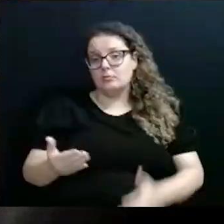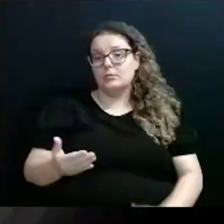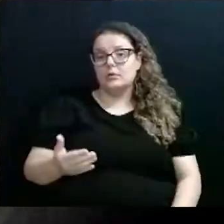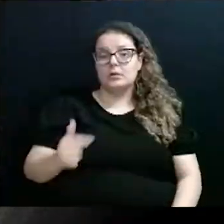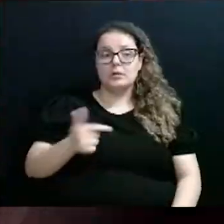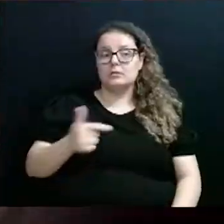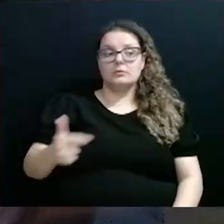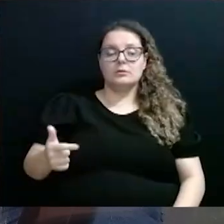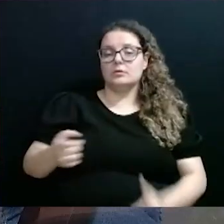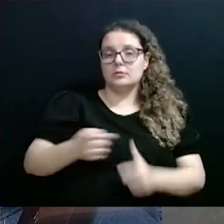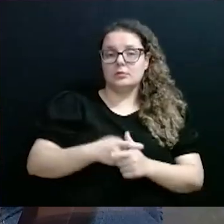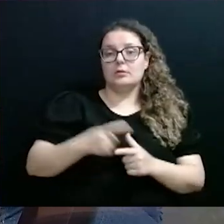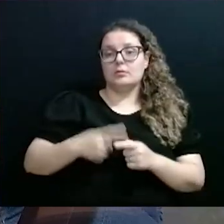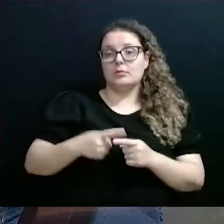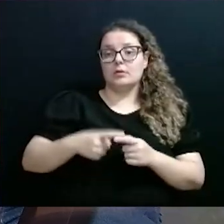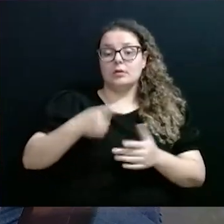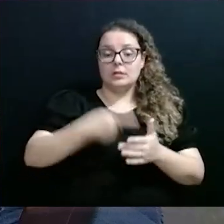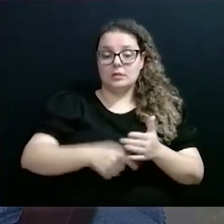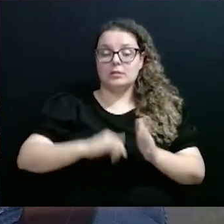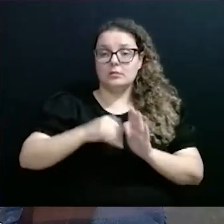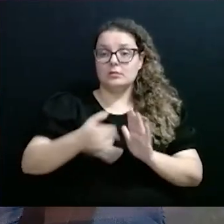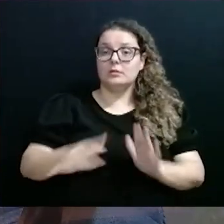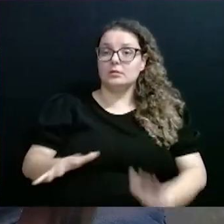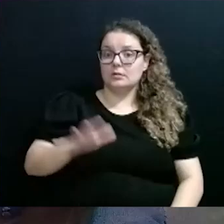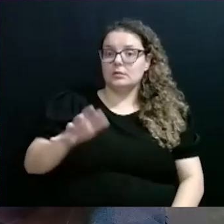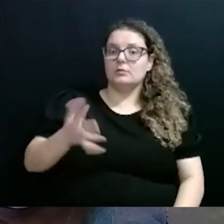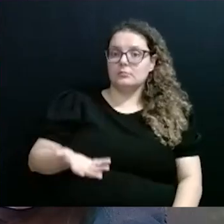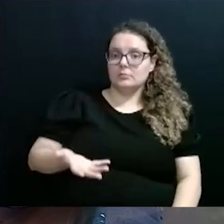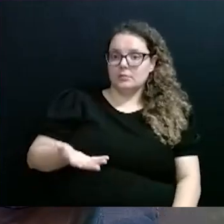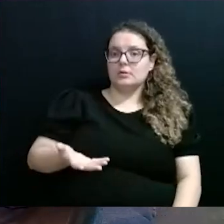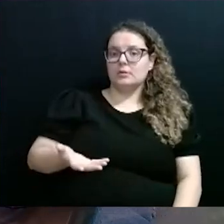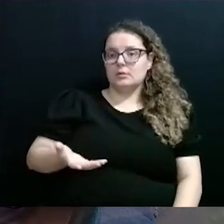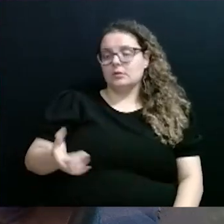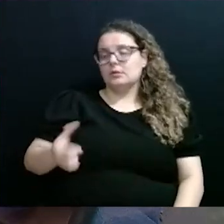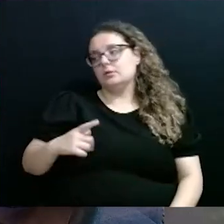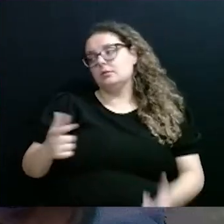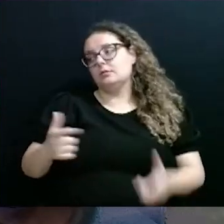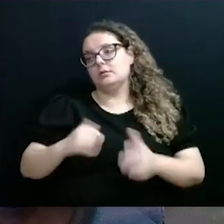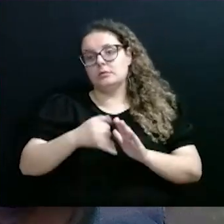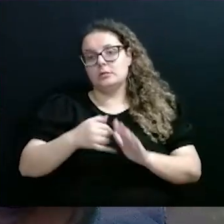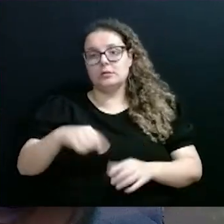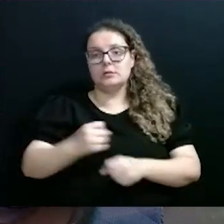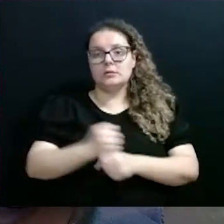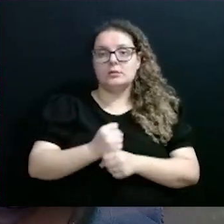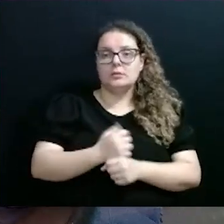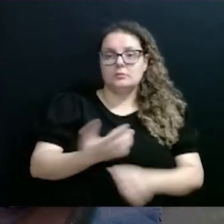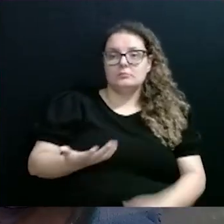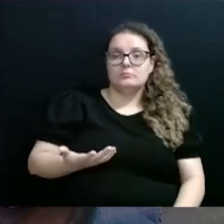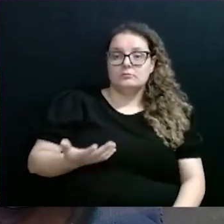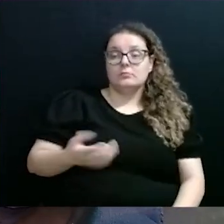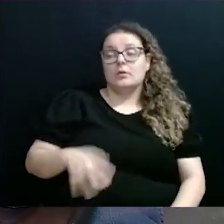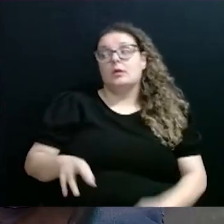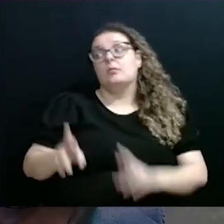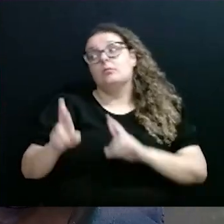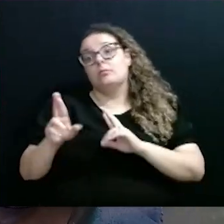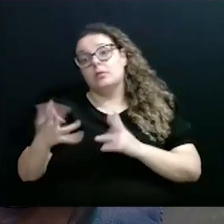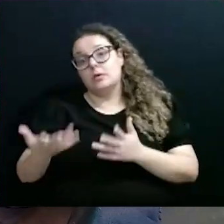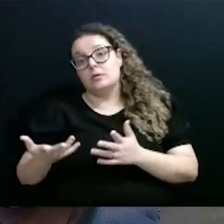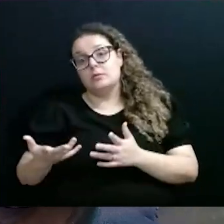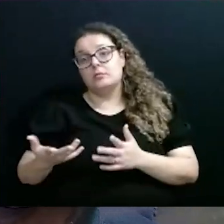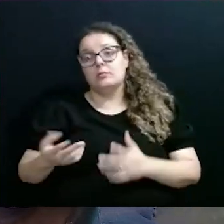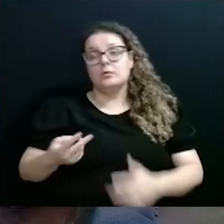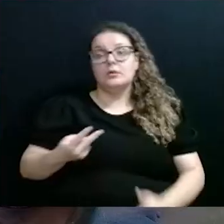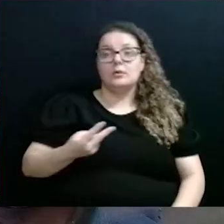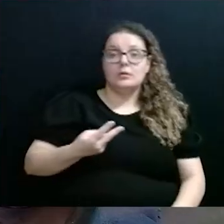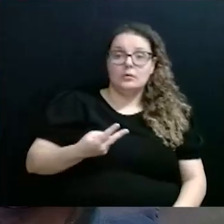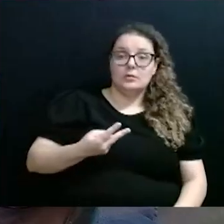dívidas, porque a taxa de juros ainda está alta, a tendência é a gente ter uma redução na taxa de juros esse ano, então a expectativa é manter ainda